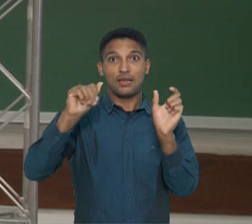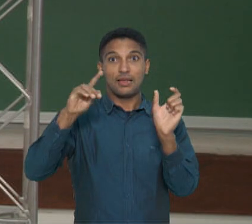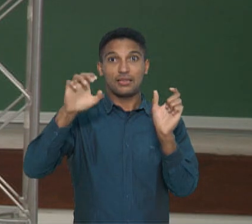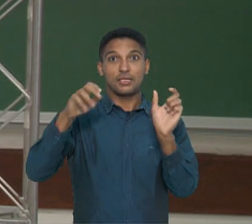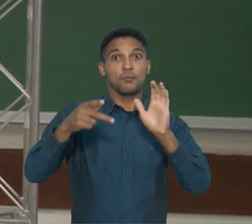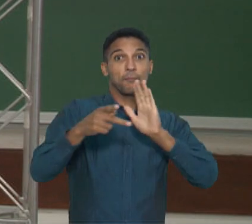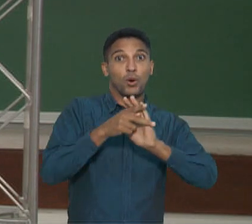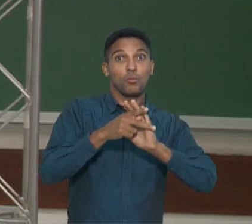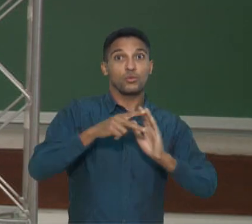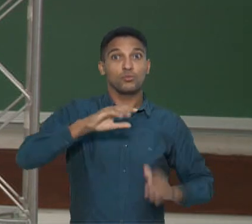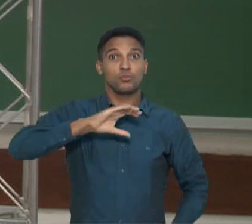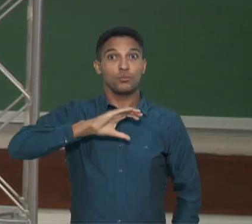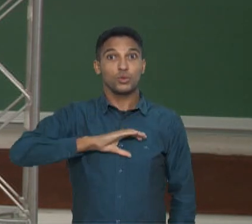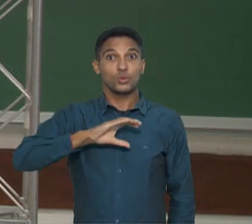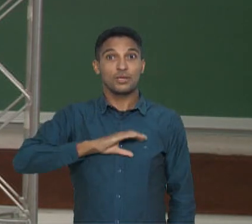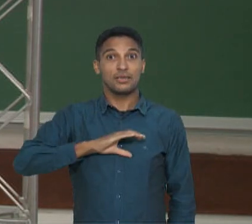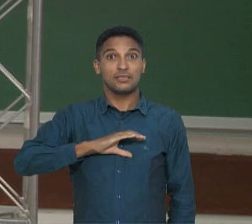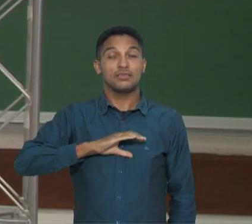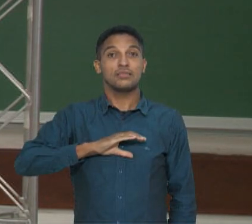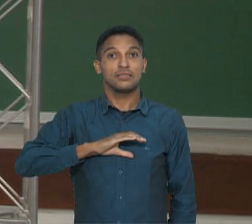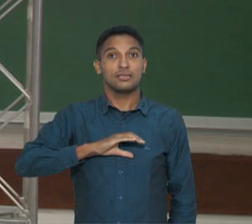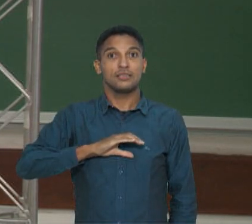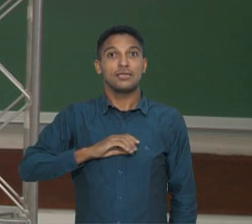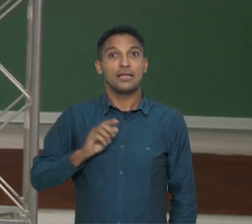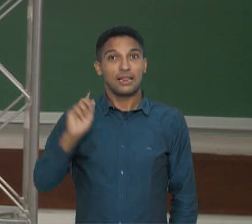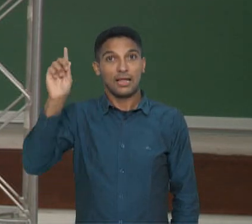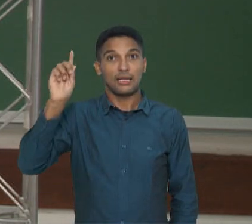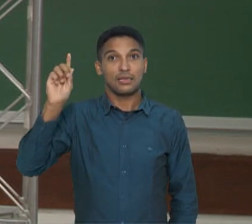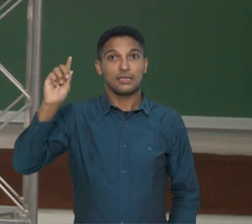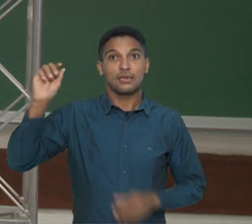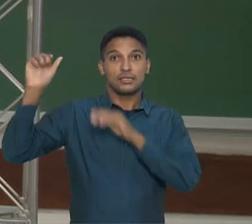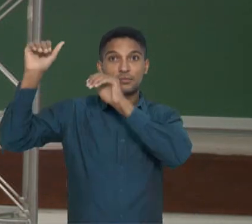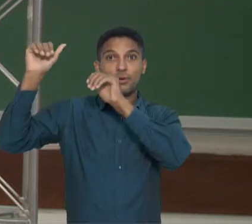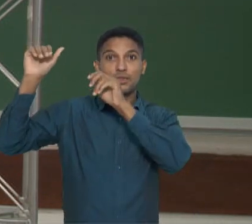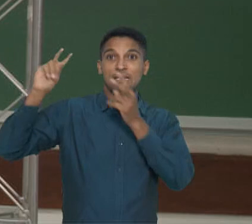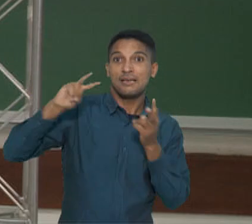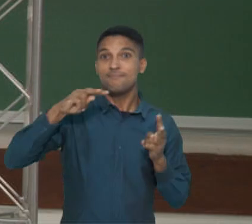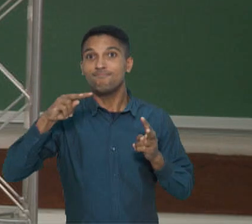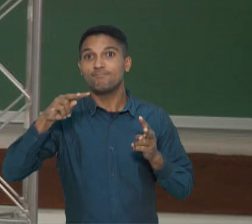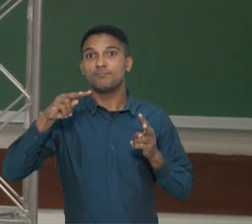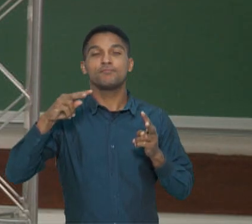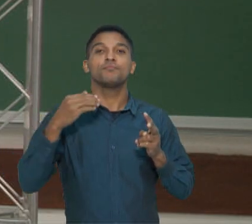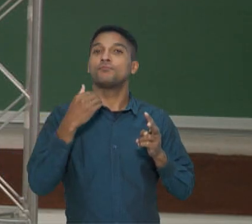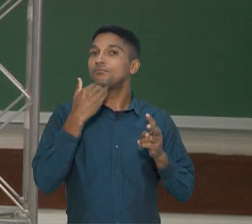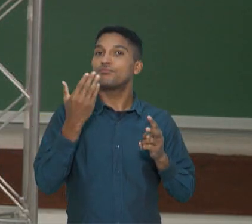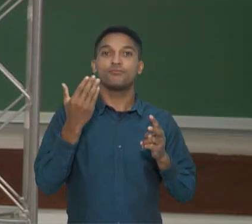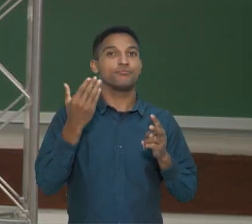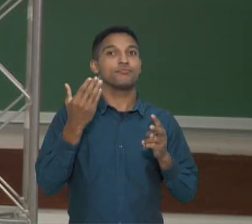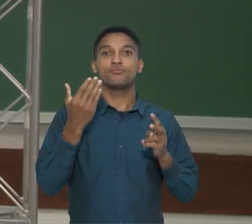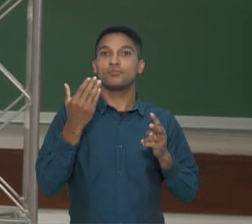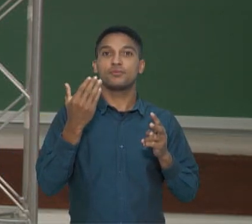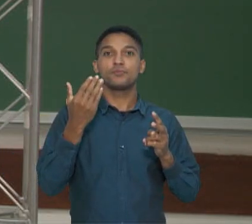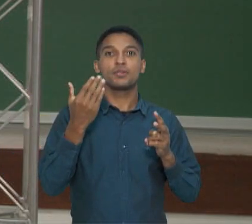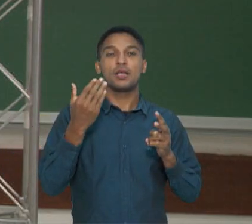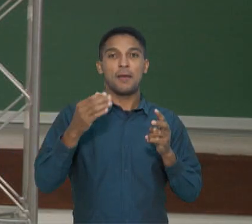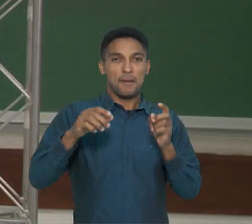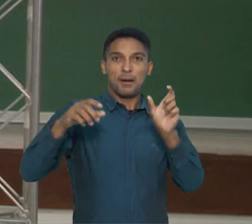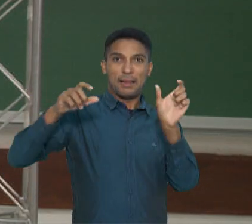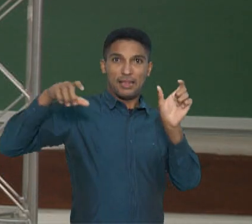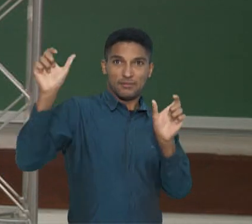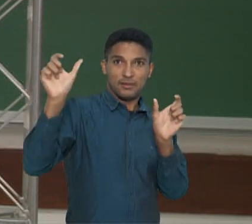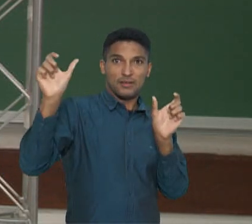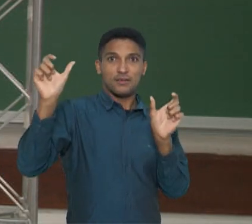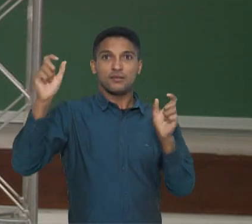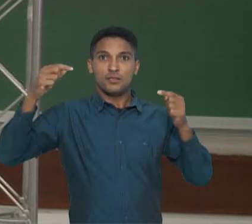não tem uma tradução literal para a língua espanhola. Né? Uma palavra típica